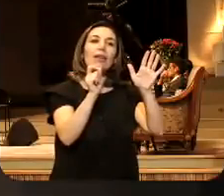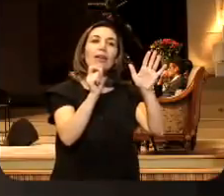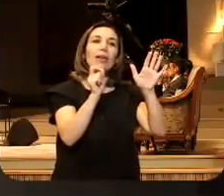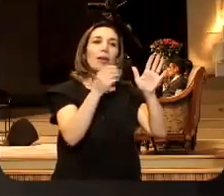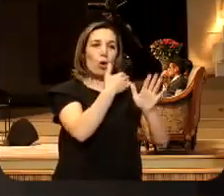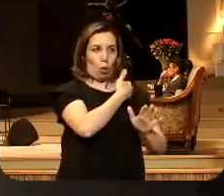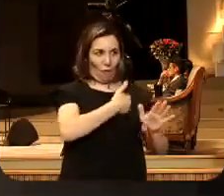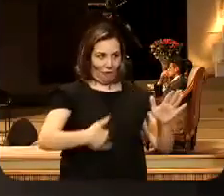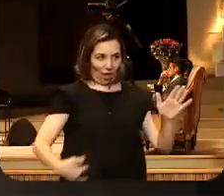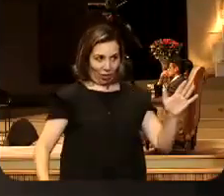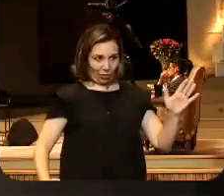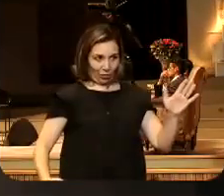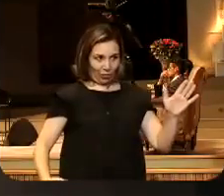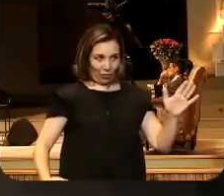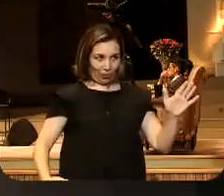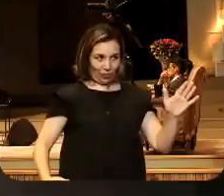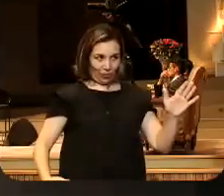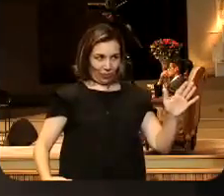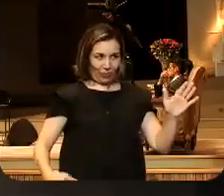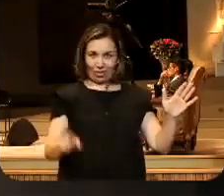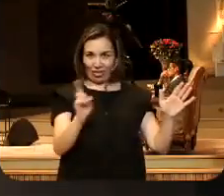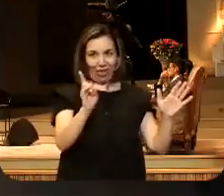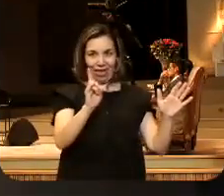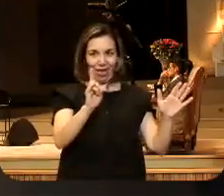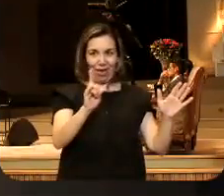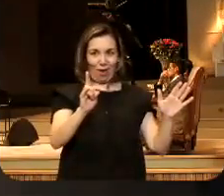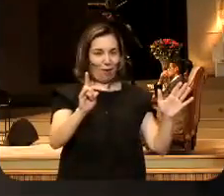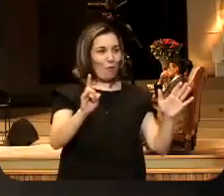governo, mas são as ovelhas.